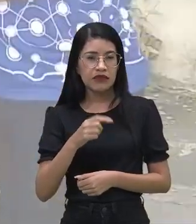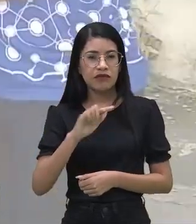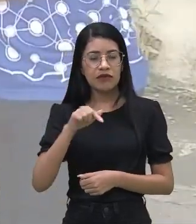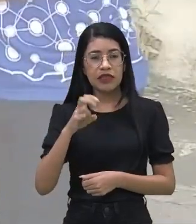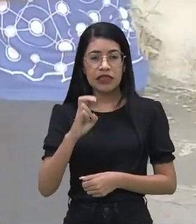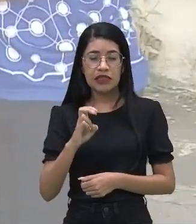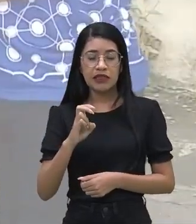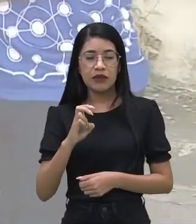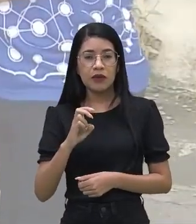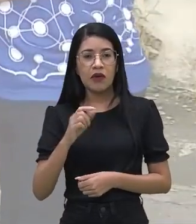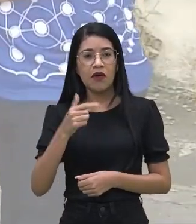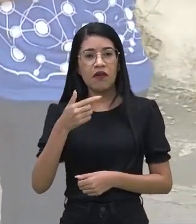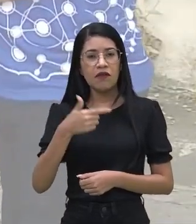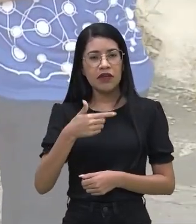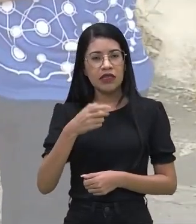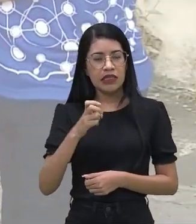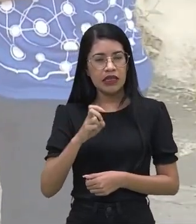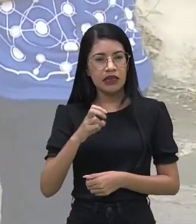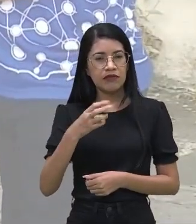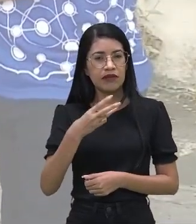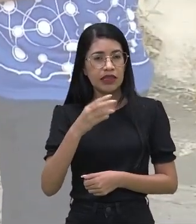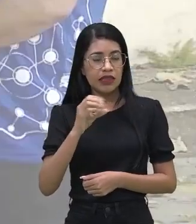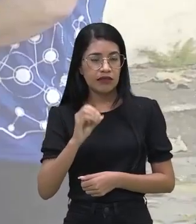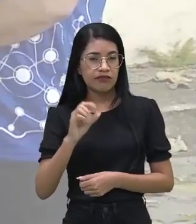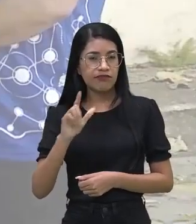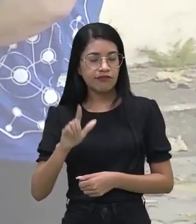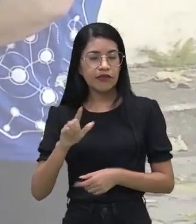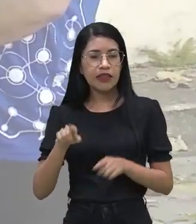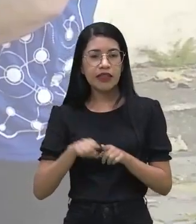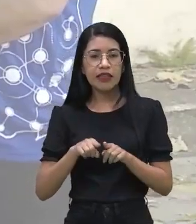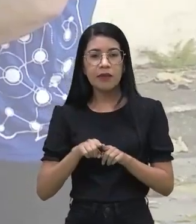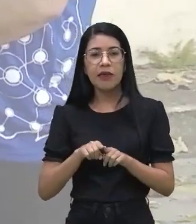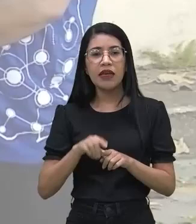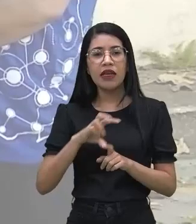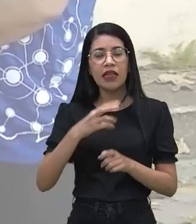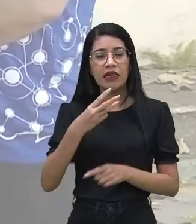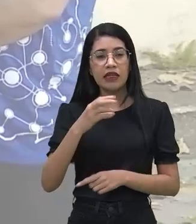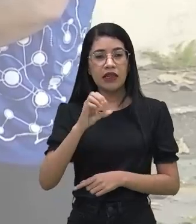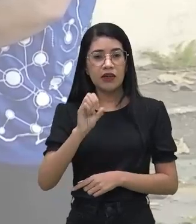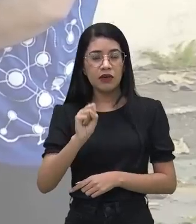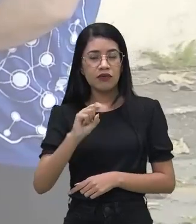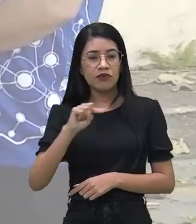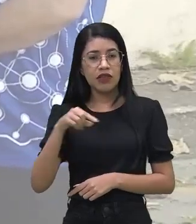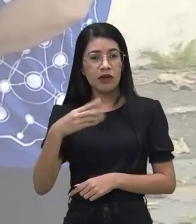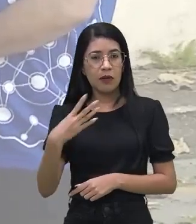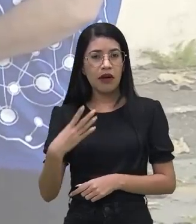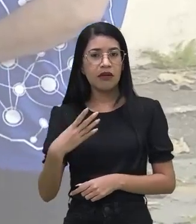litros, 27,5, 30 litros e 38,4 litros.